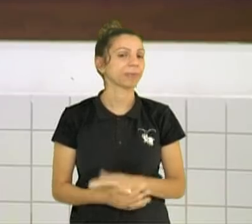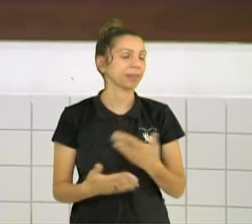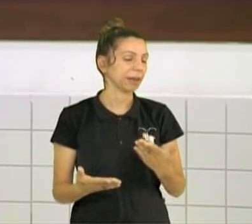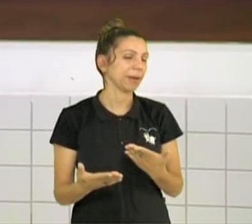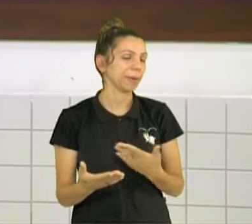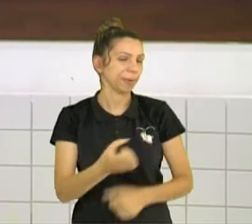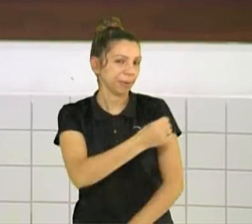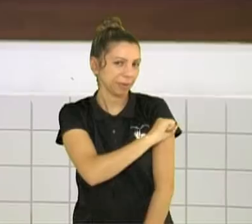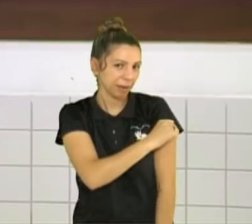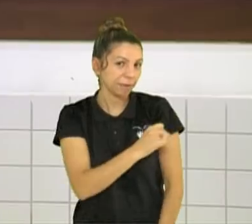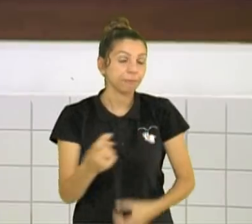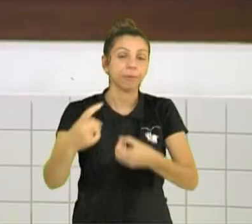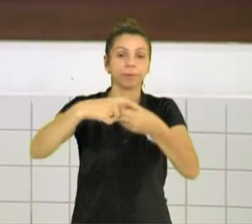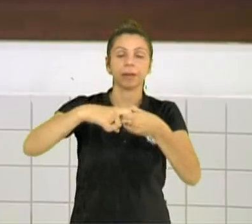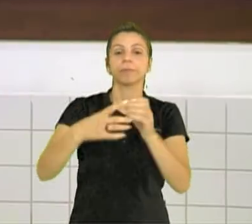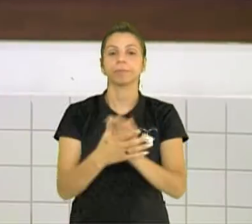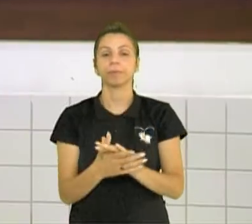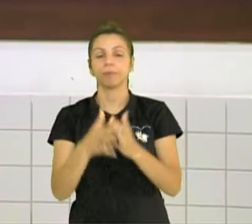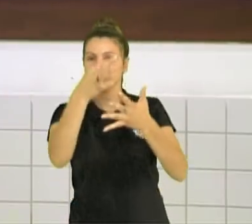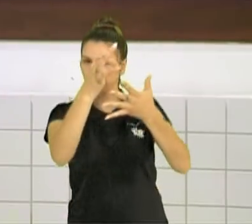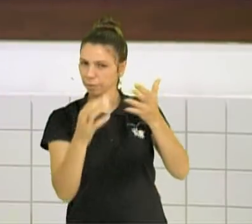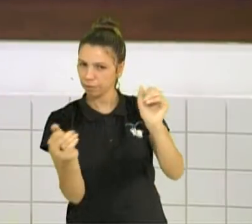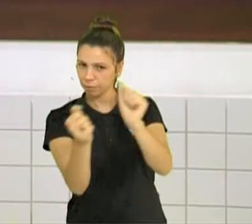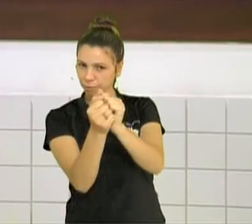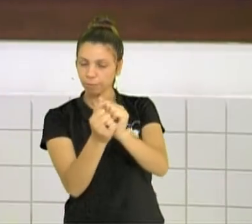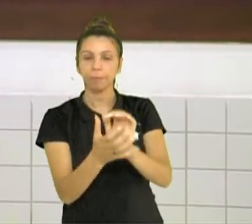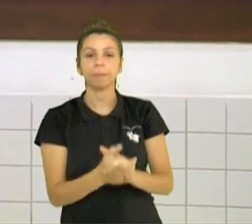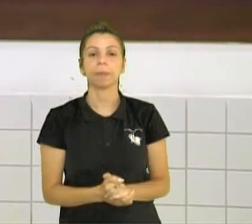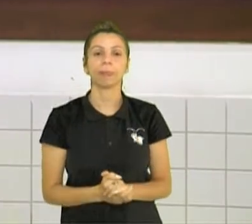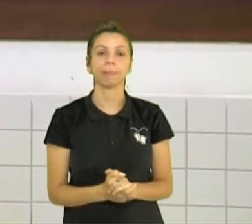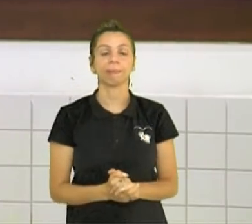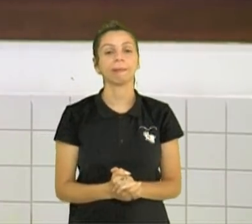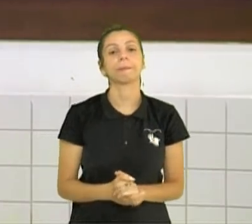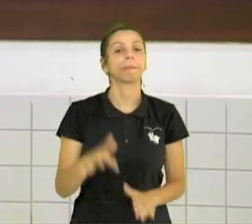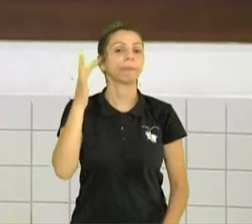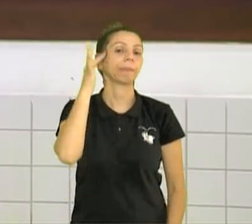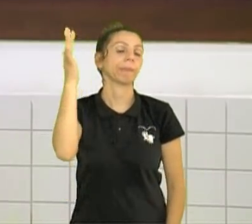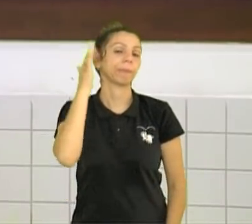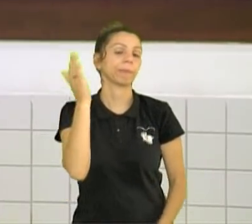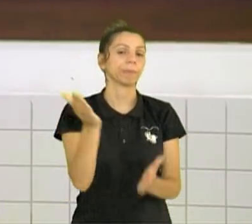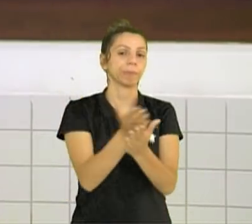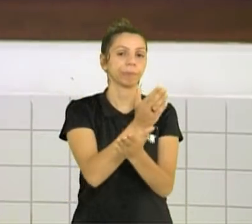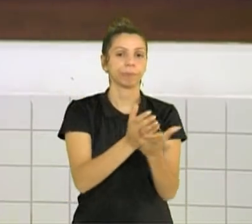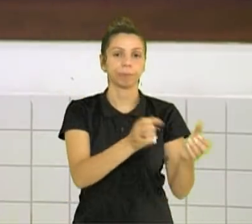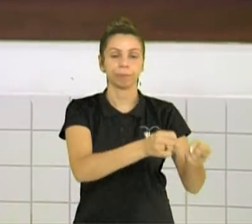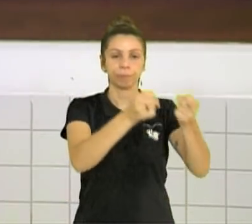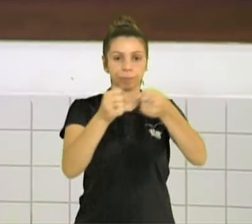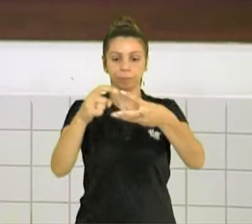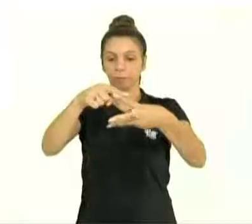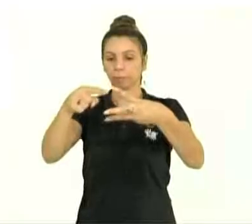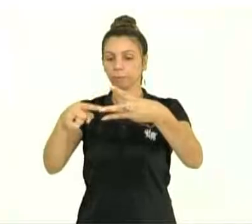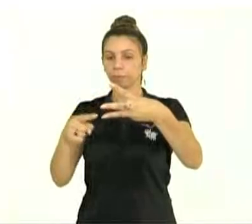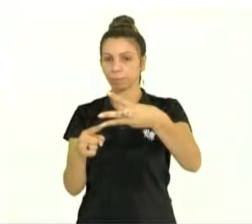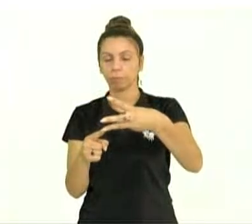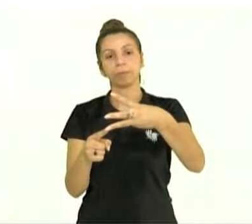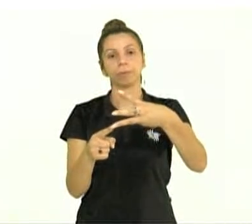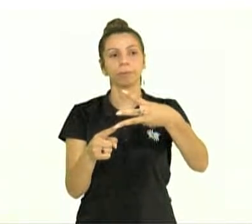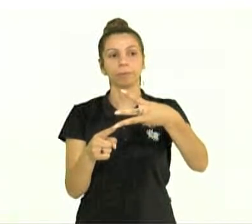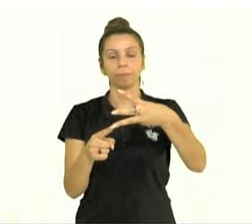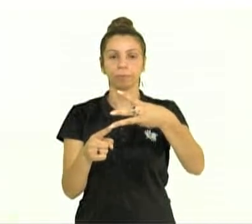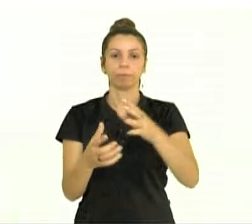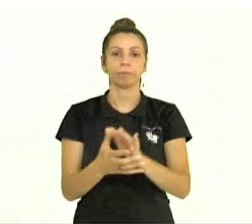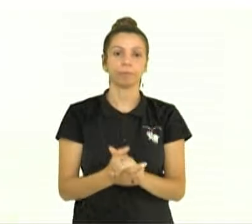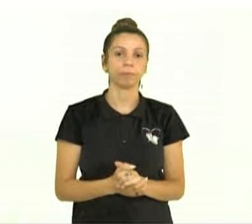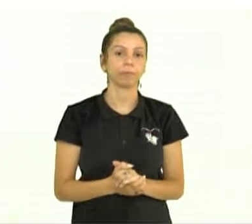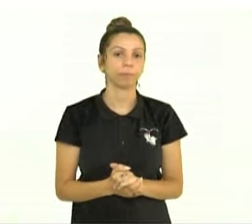E aí, galerinha do oitavo ano, voltei, vamos corrigir juntos essa. A teoria da divisão dos poderes foi formulada em três: executivo, legislativo e